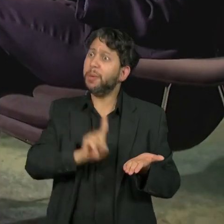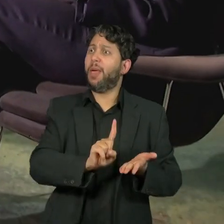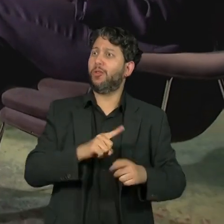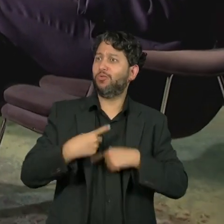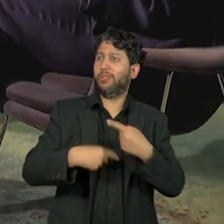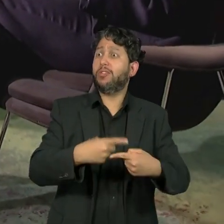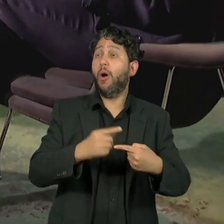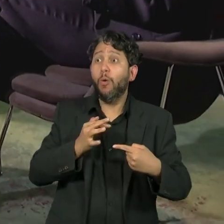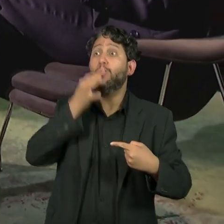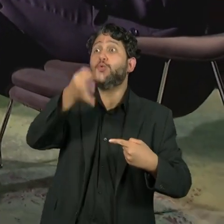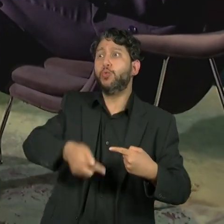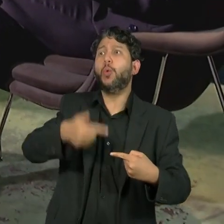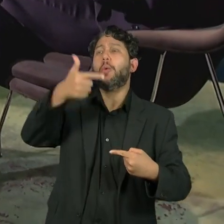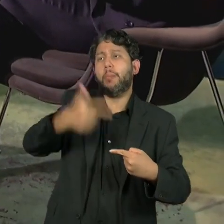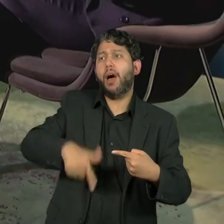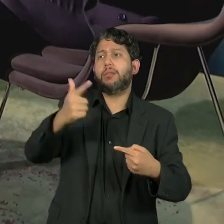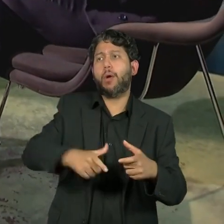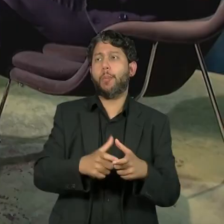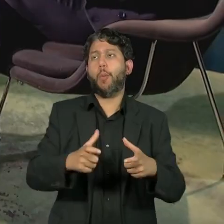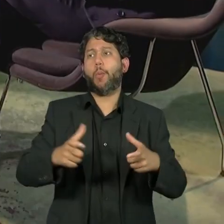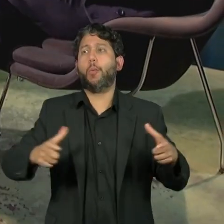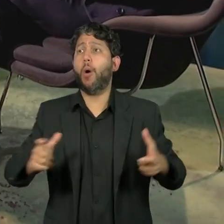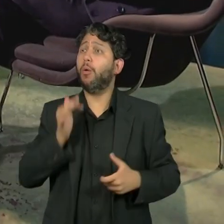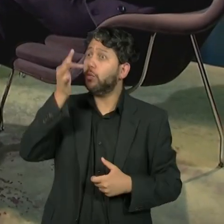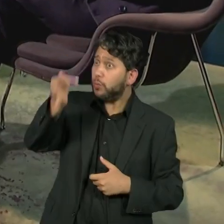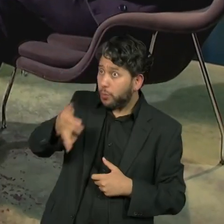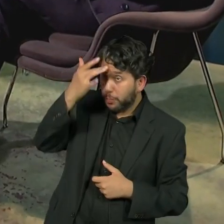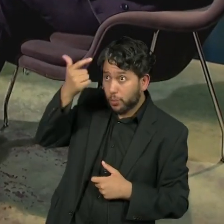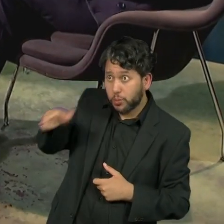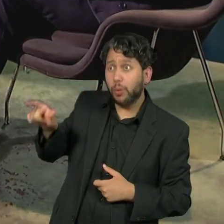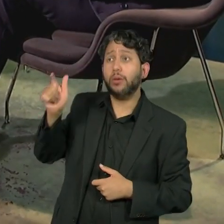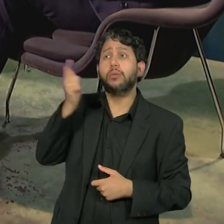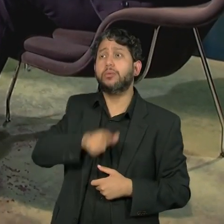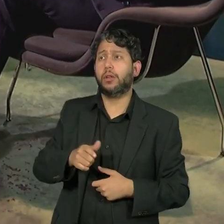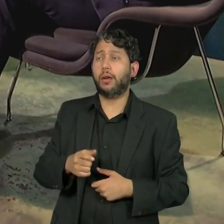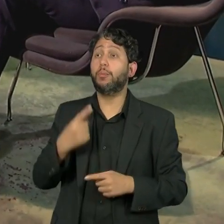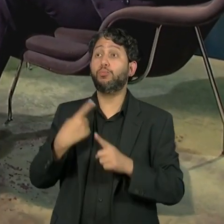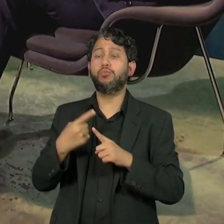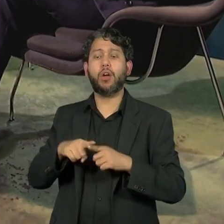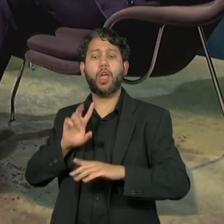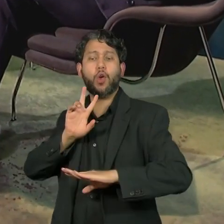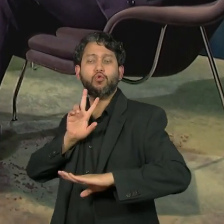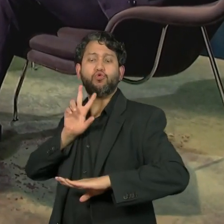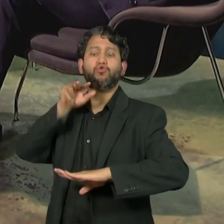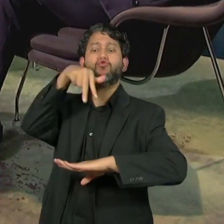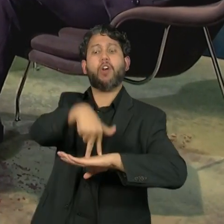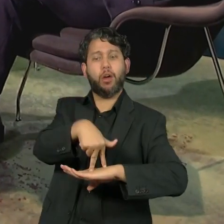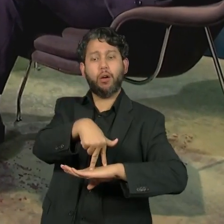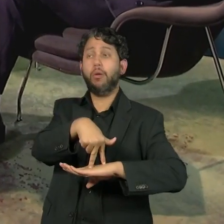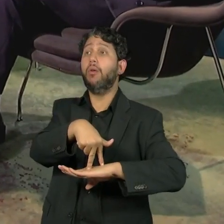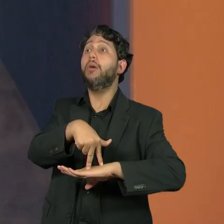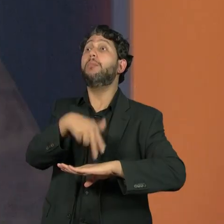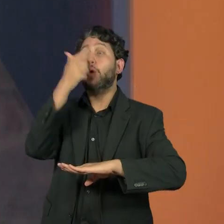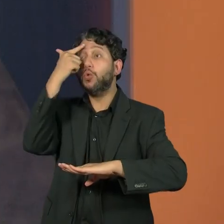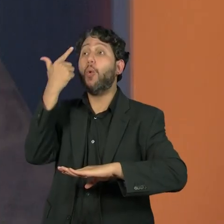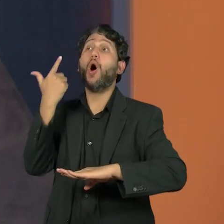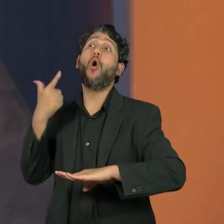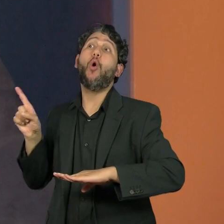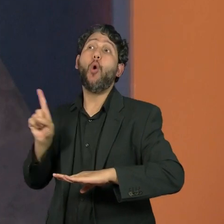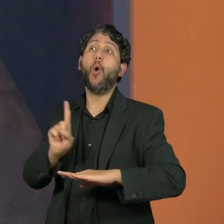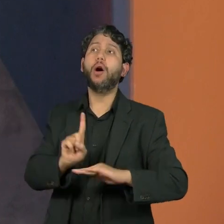missão e propósito fazer com que outras pessoas, a partir do momento que eu chegue, entrem comigo. Sob